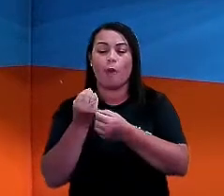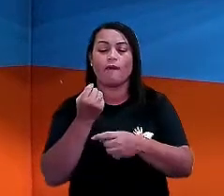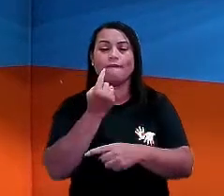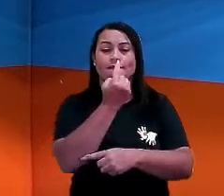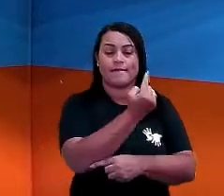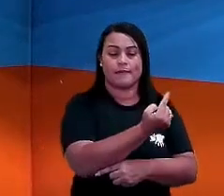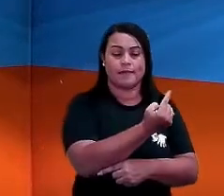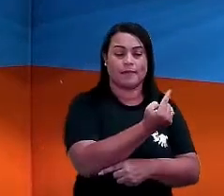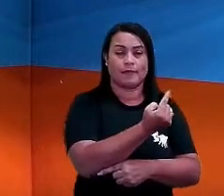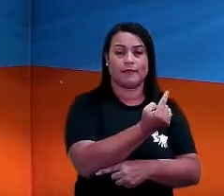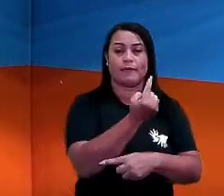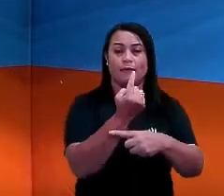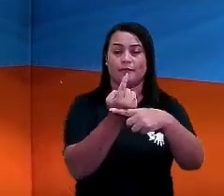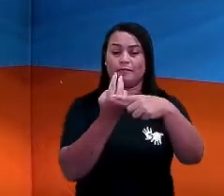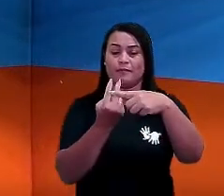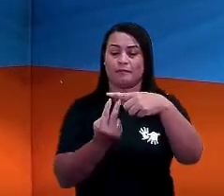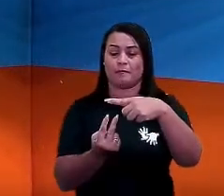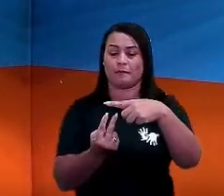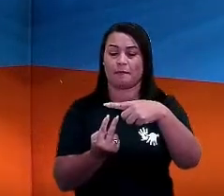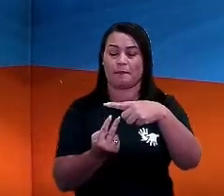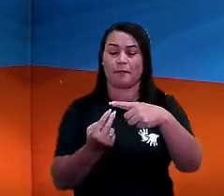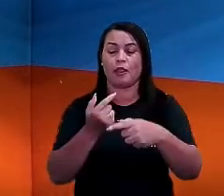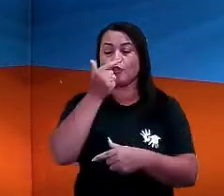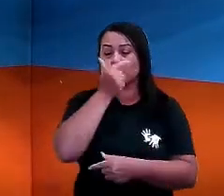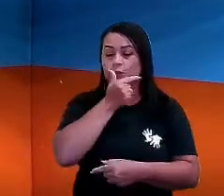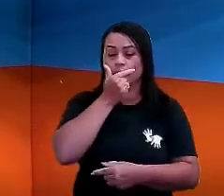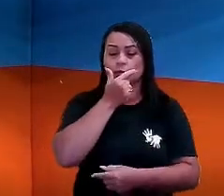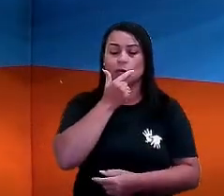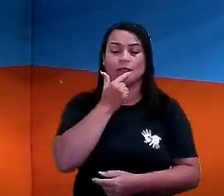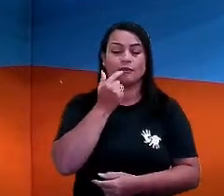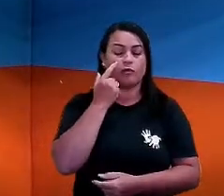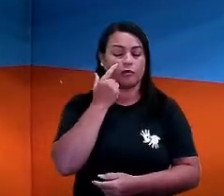Um inteiro mais meio. Certo?